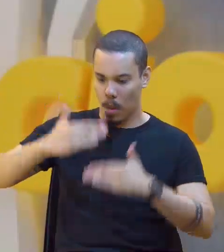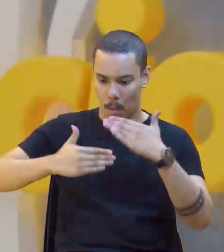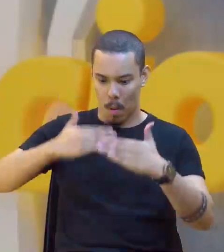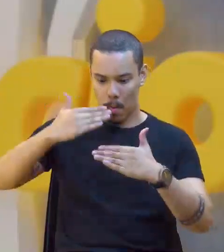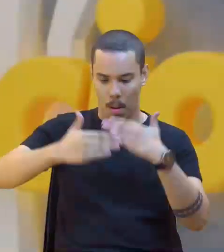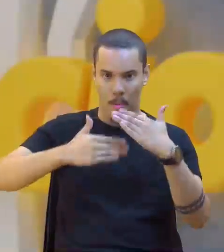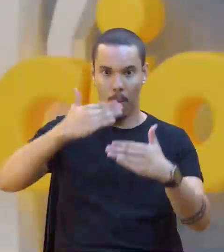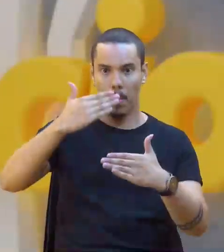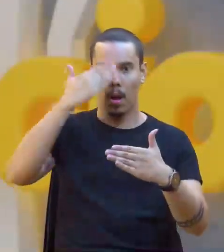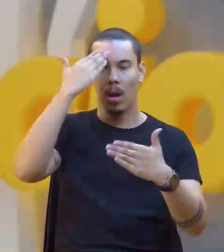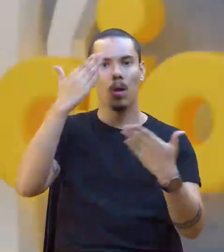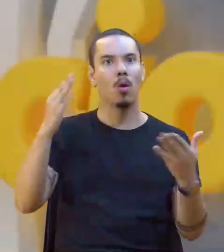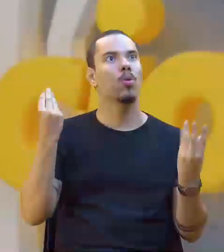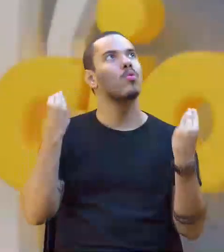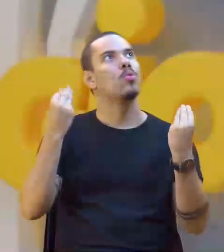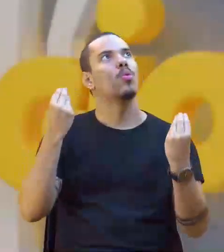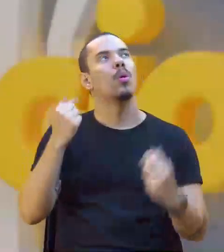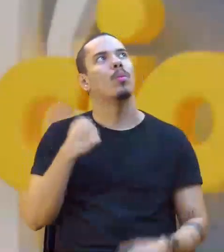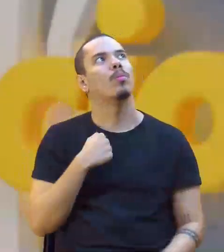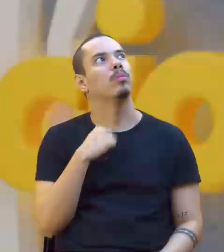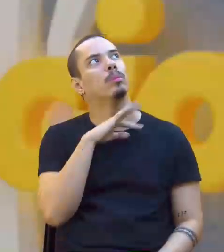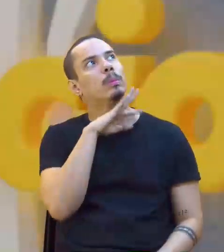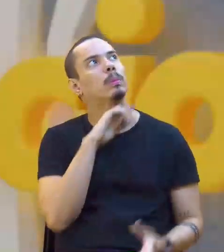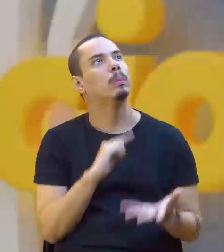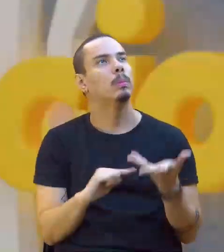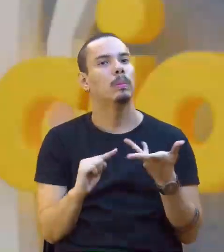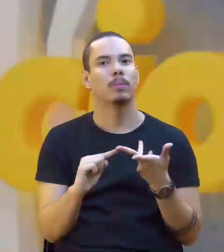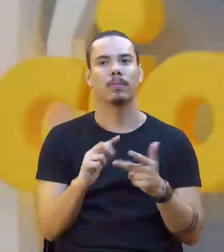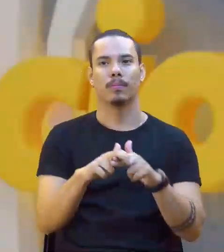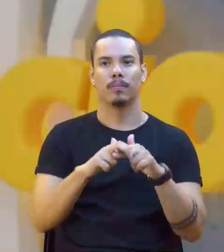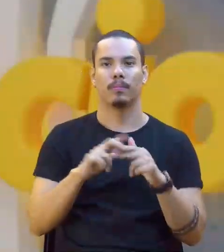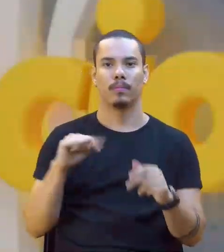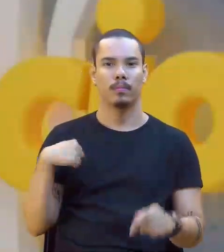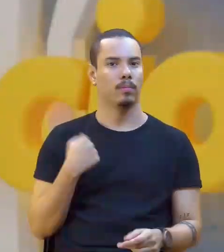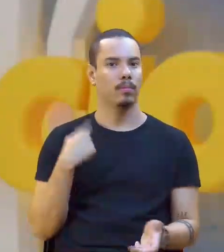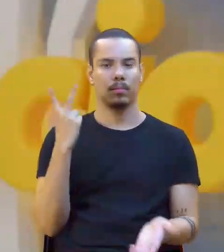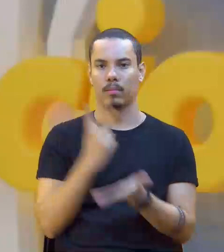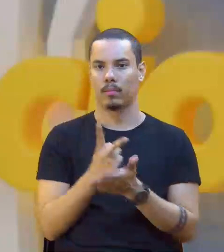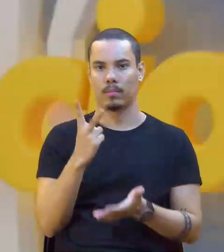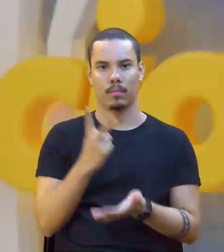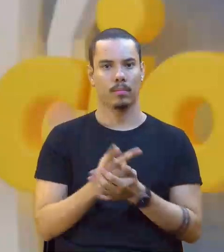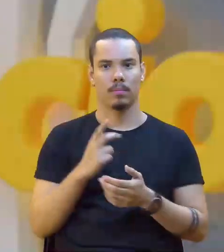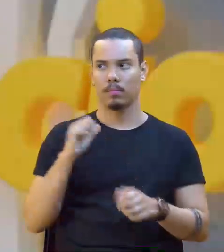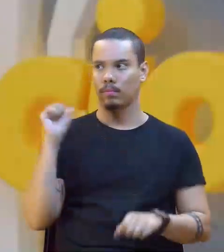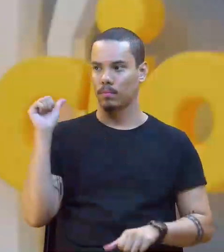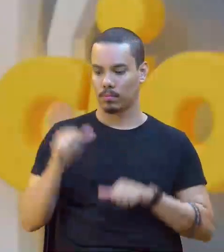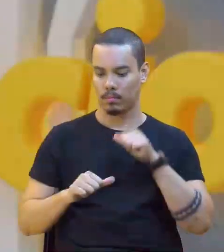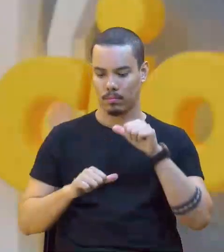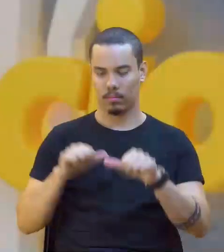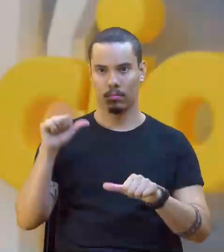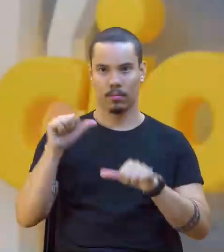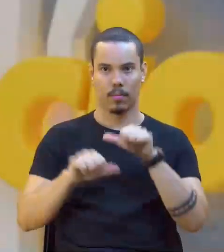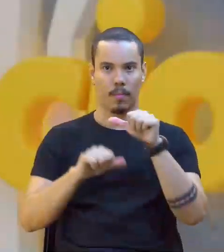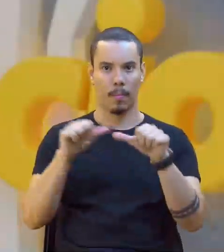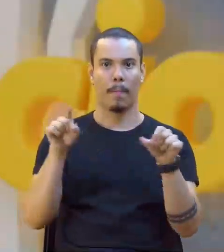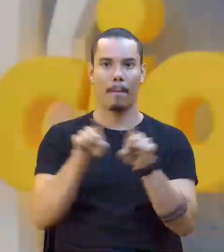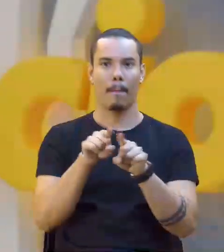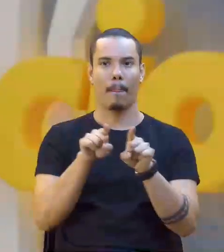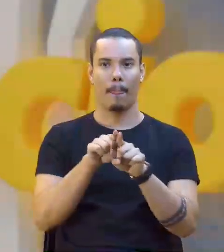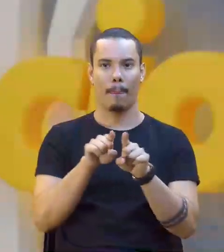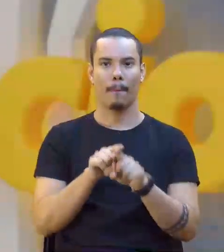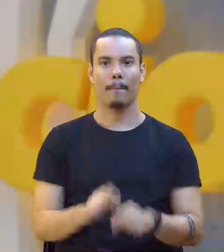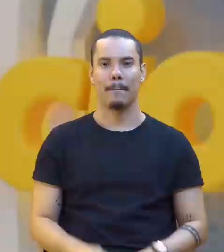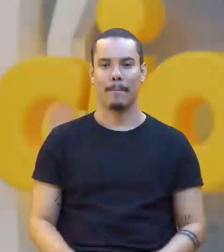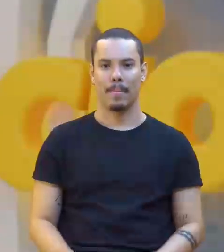enxerguei, como eu era isso. Então, a gente vai se refazendo, a gente vai se construindo também. A